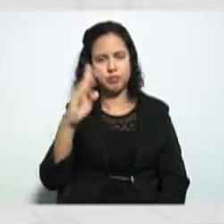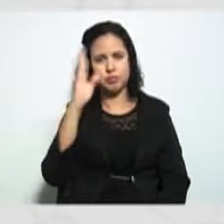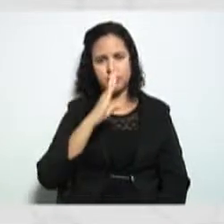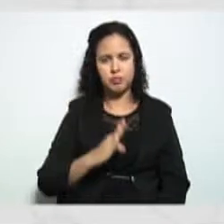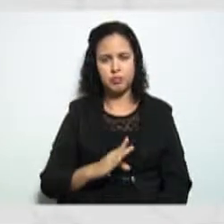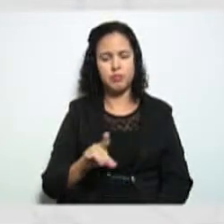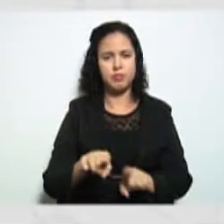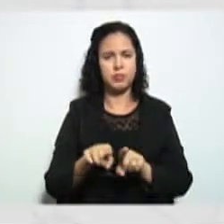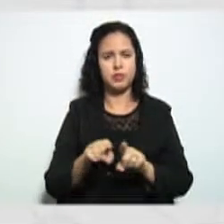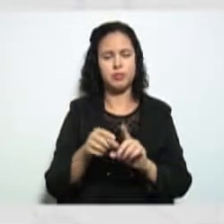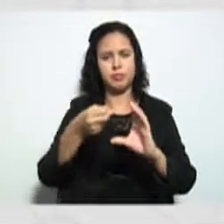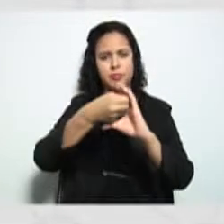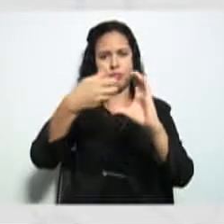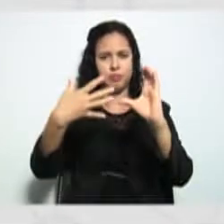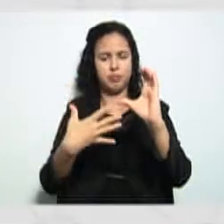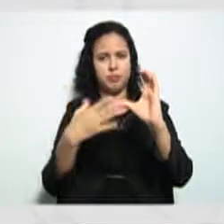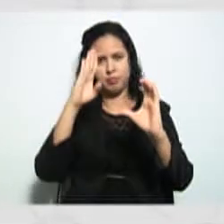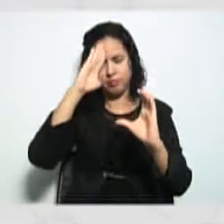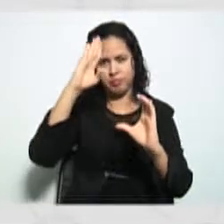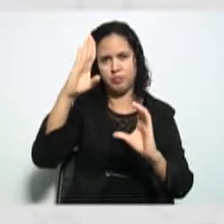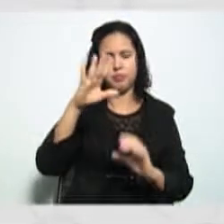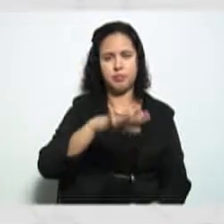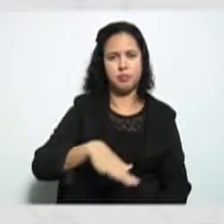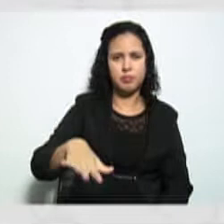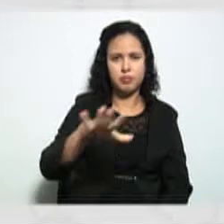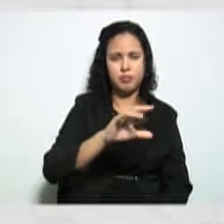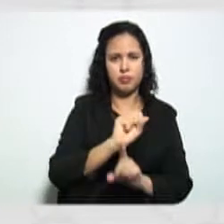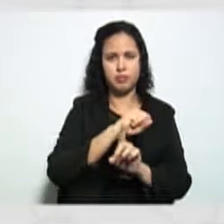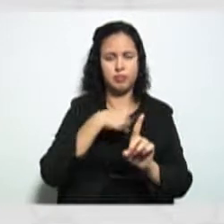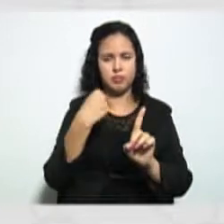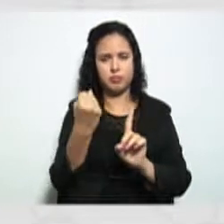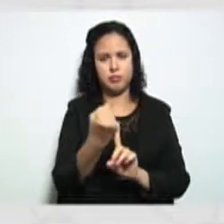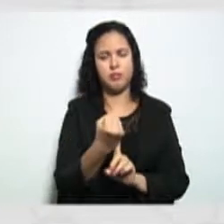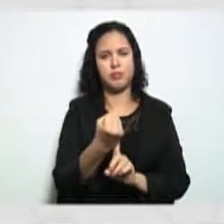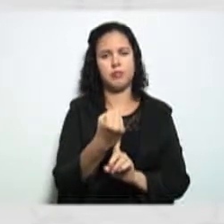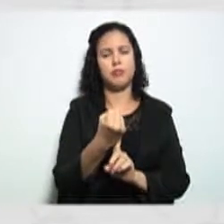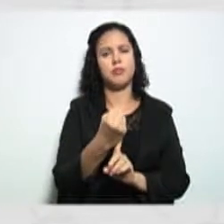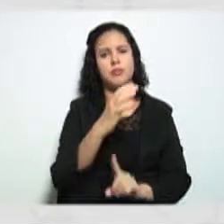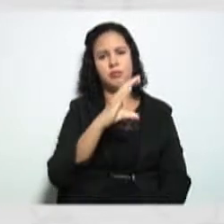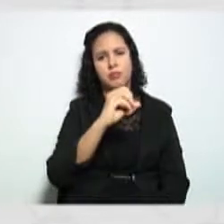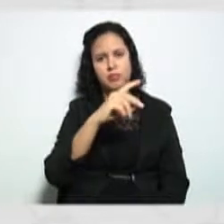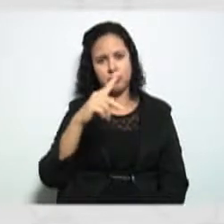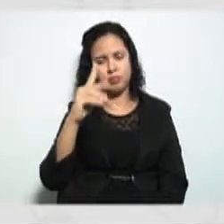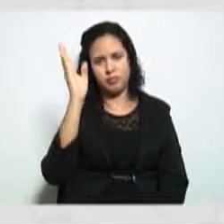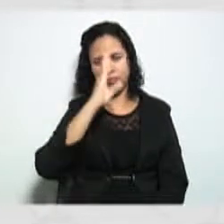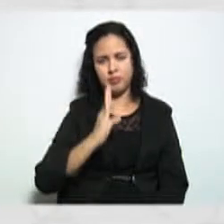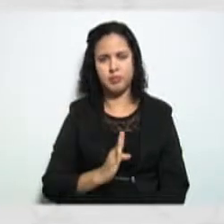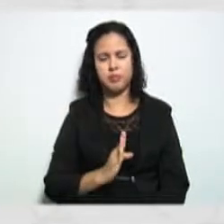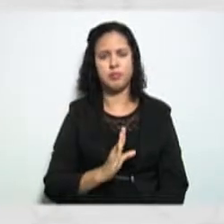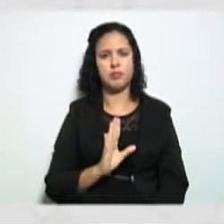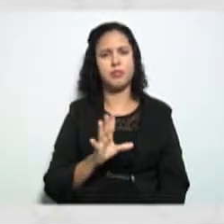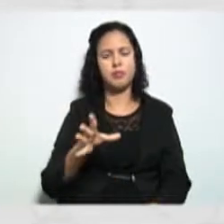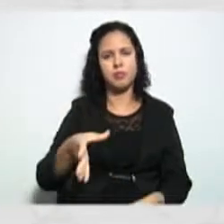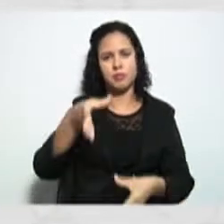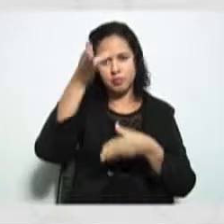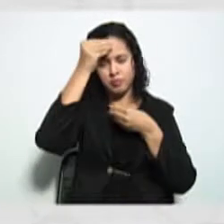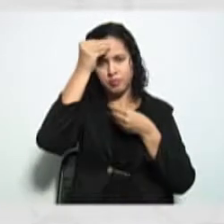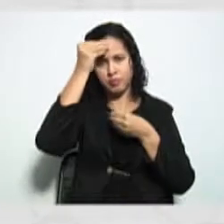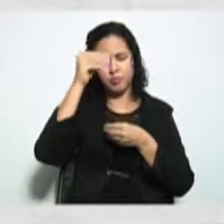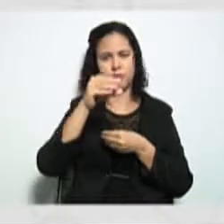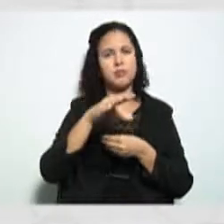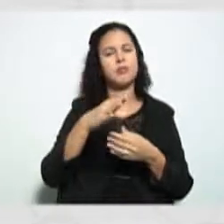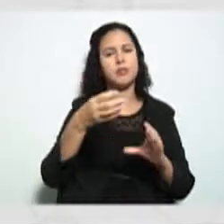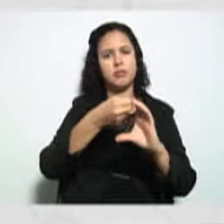as características dos principais ramos das sociedades cooperativas brasileiras, assimilar as especificidades dos principais ramos